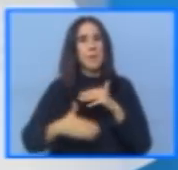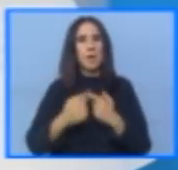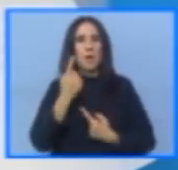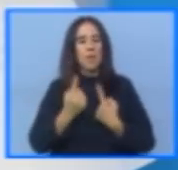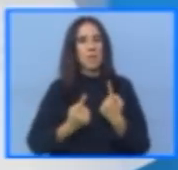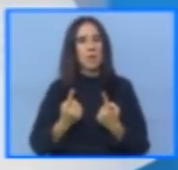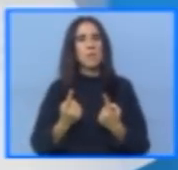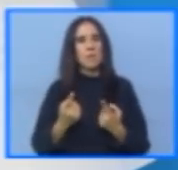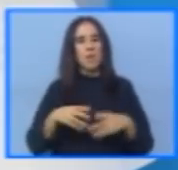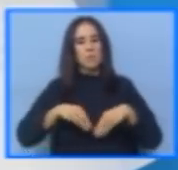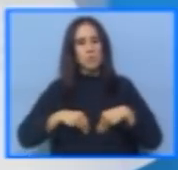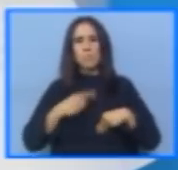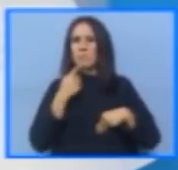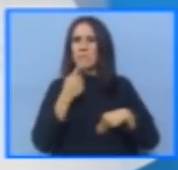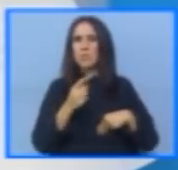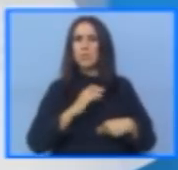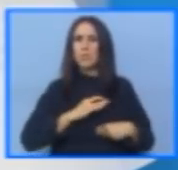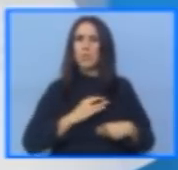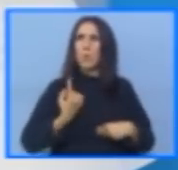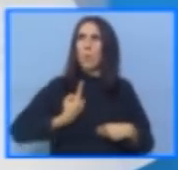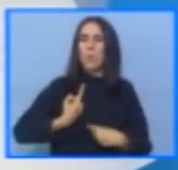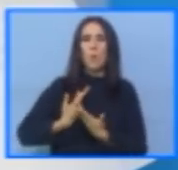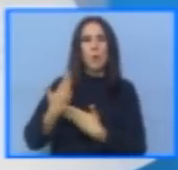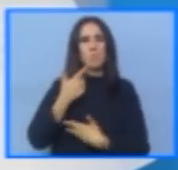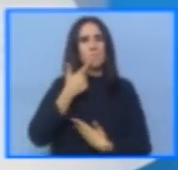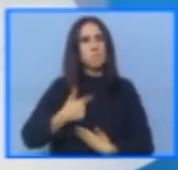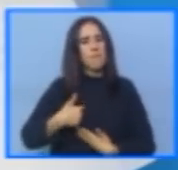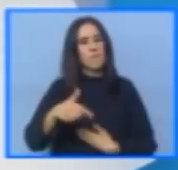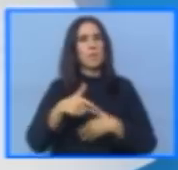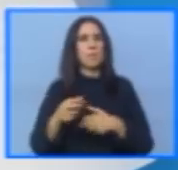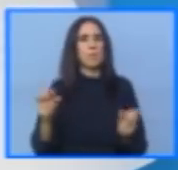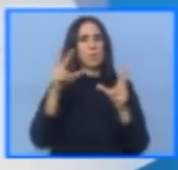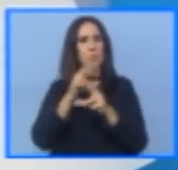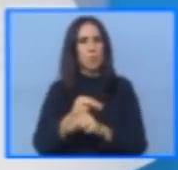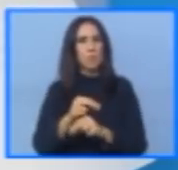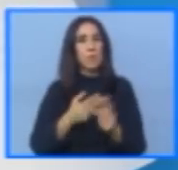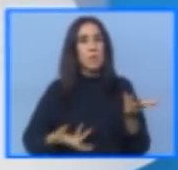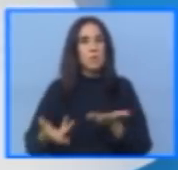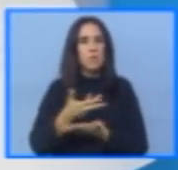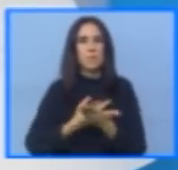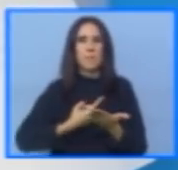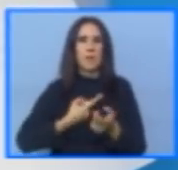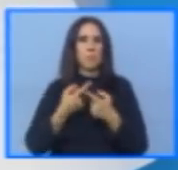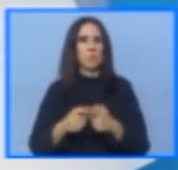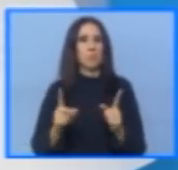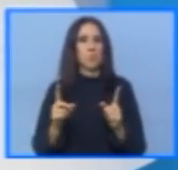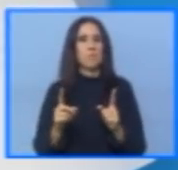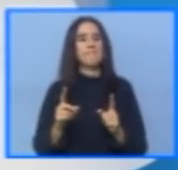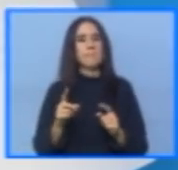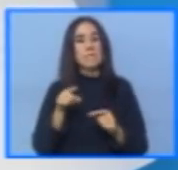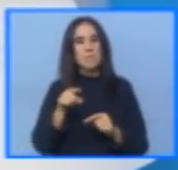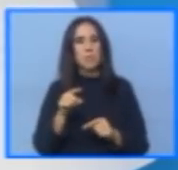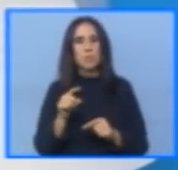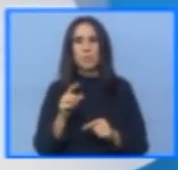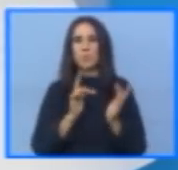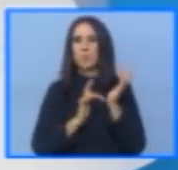alguém assume e diz: o Senhor está-me a interpelar, a anunciar um tempo novo, em que a dinâmica tem que ser distinta. Algo disto vai